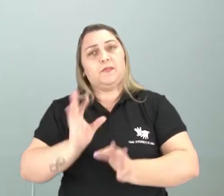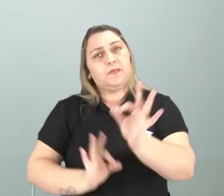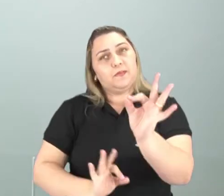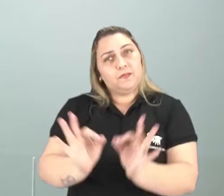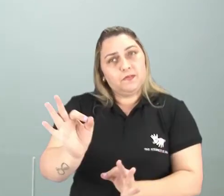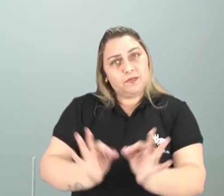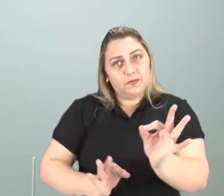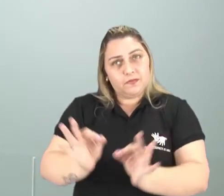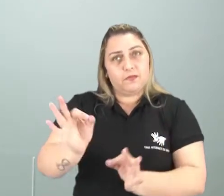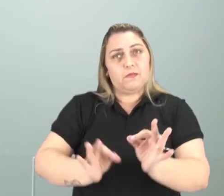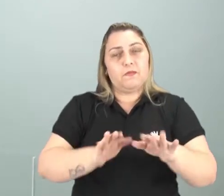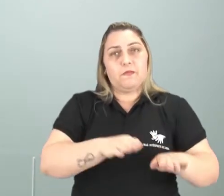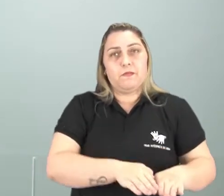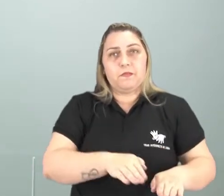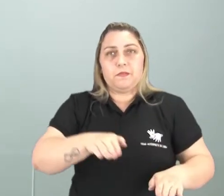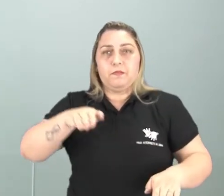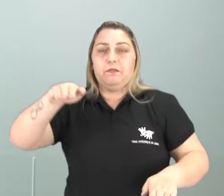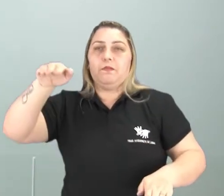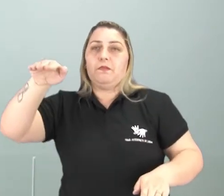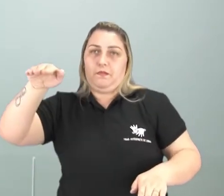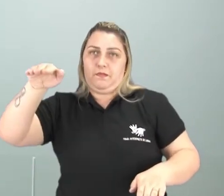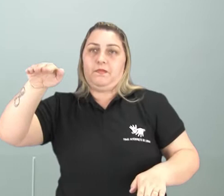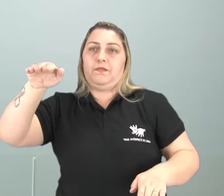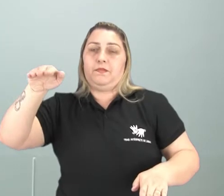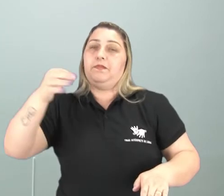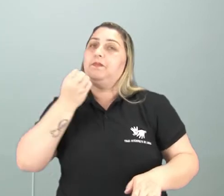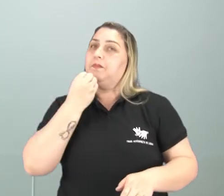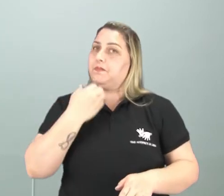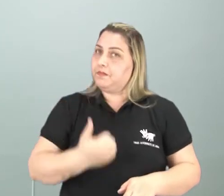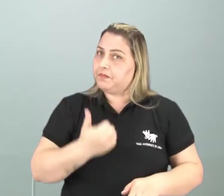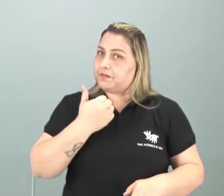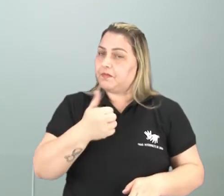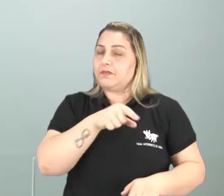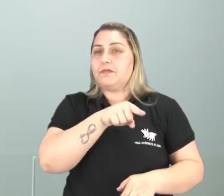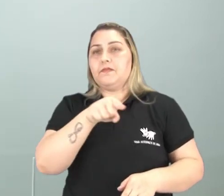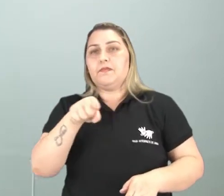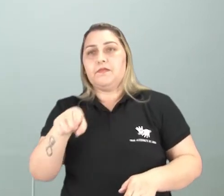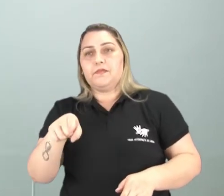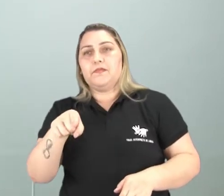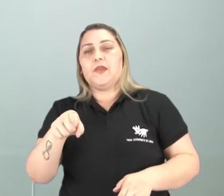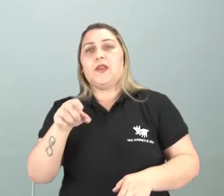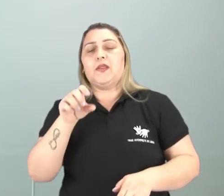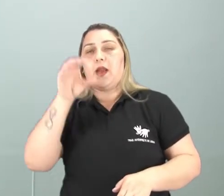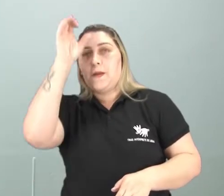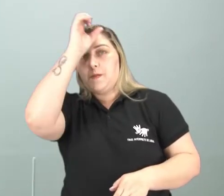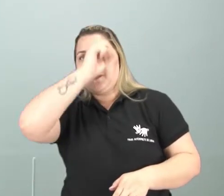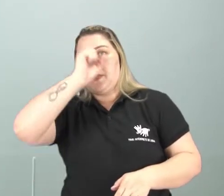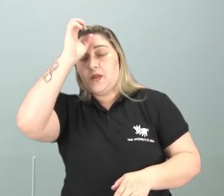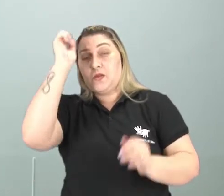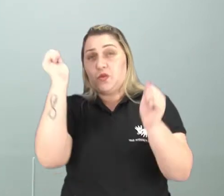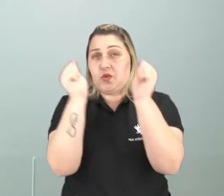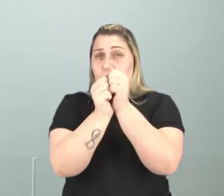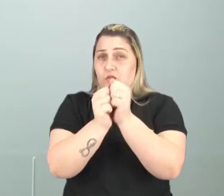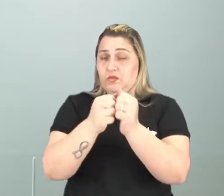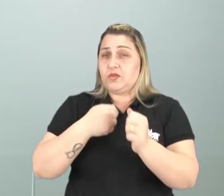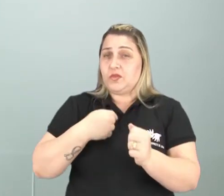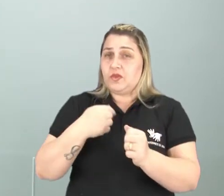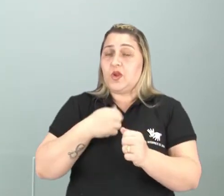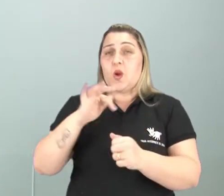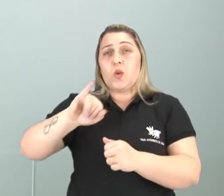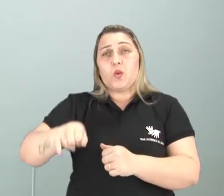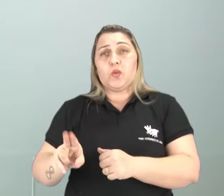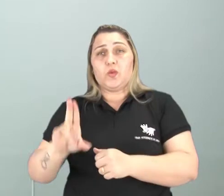tínhamos organizado do menor para o maior muito bem você está aprendendo junto